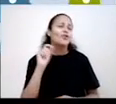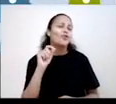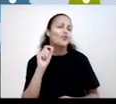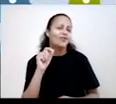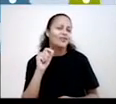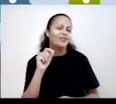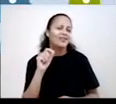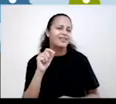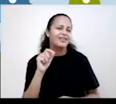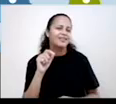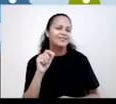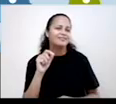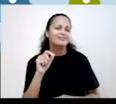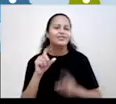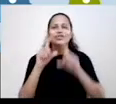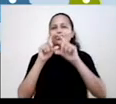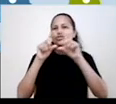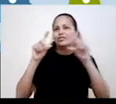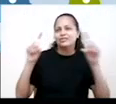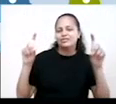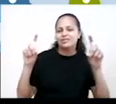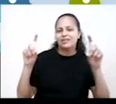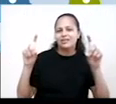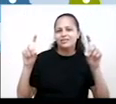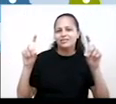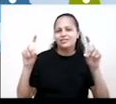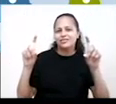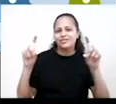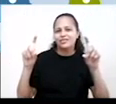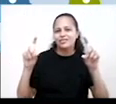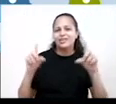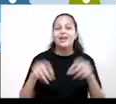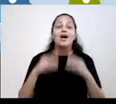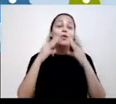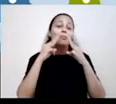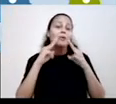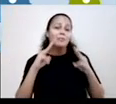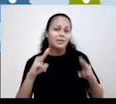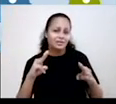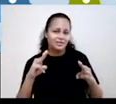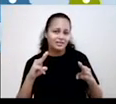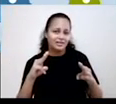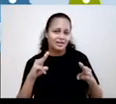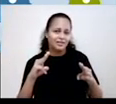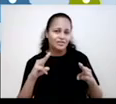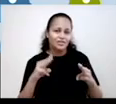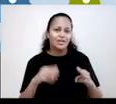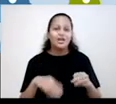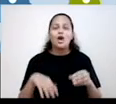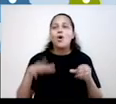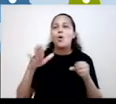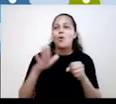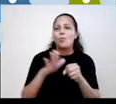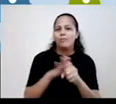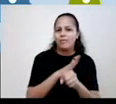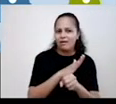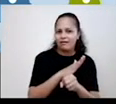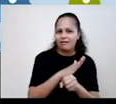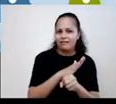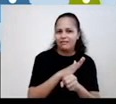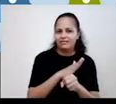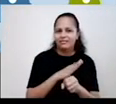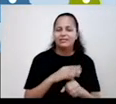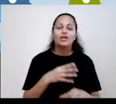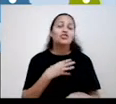Então, o que seriam os enunciados? Olha, os enunciados, eles constituem uma mensagem completa, certo?